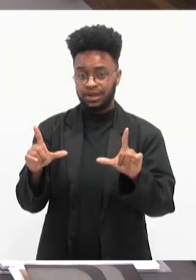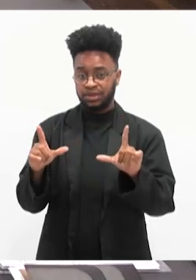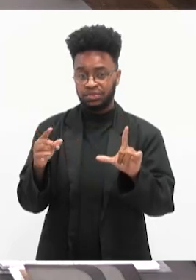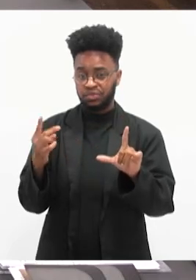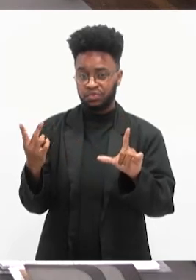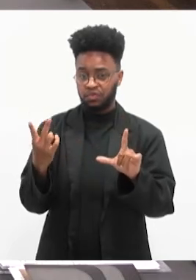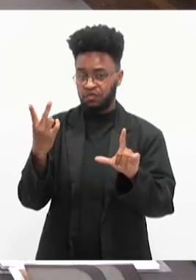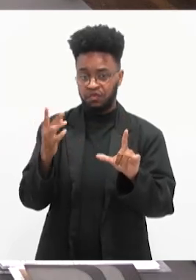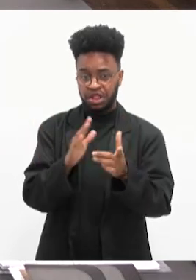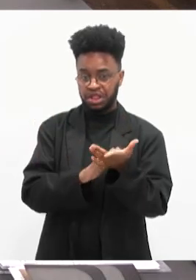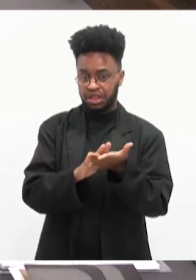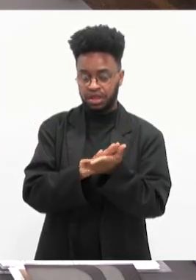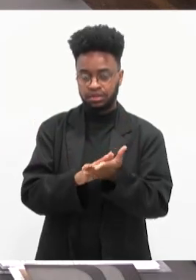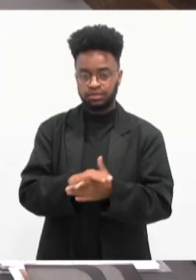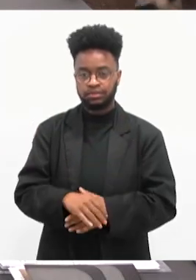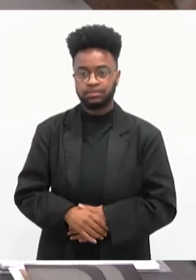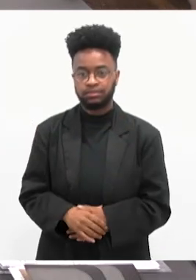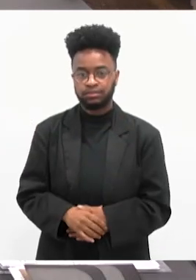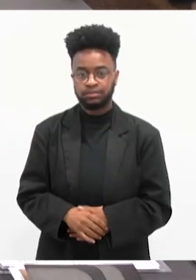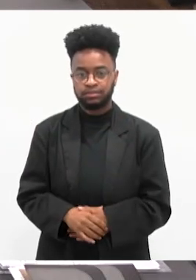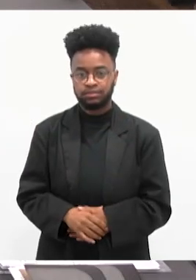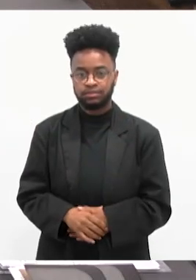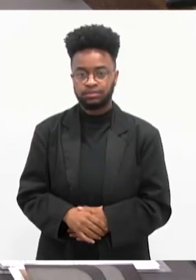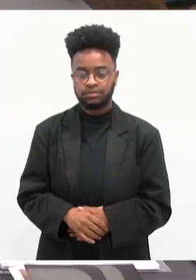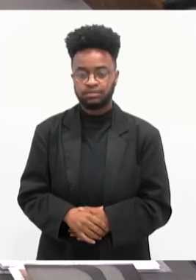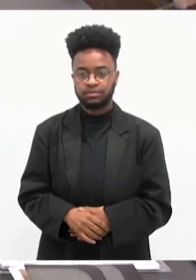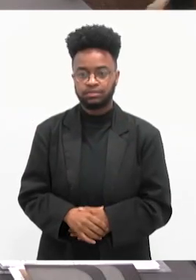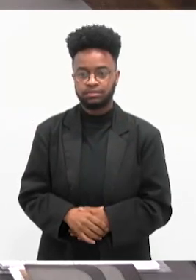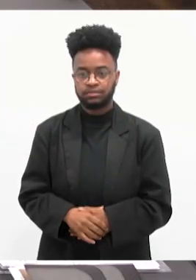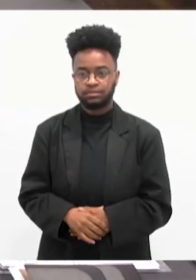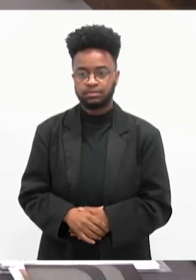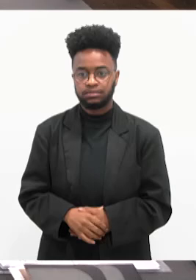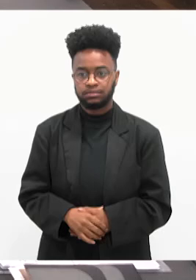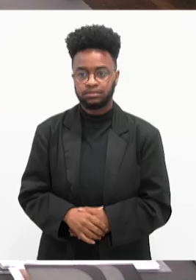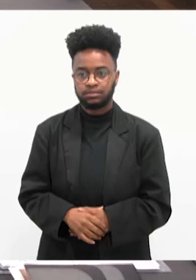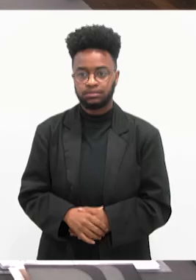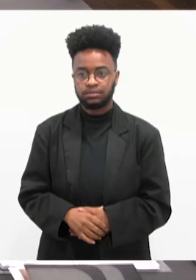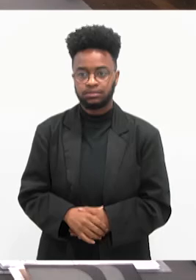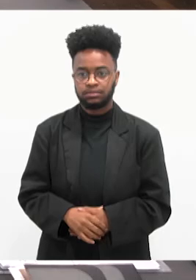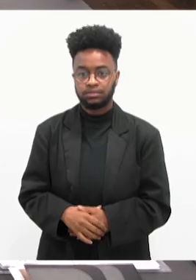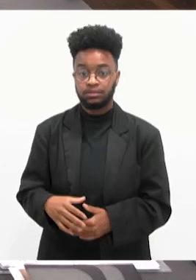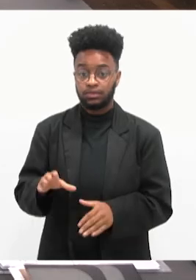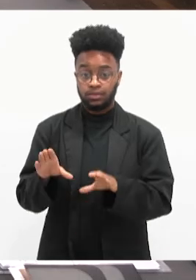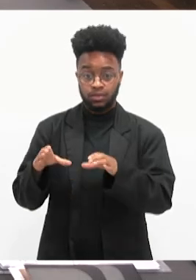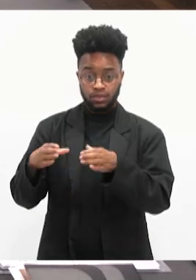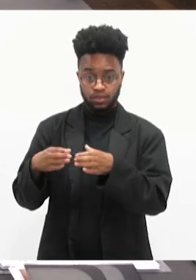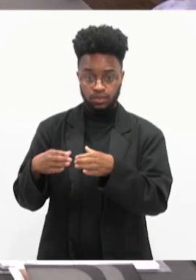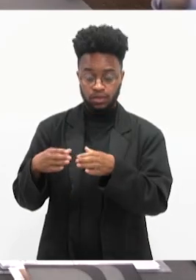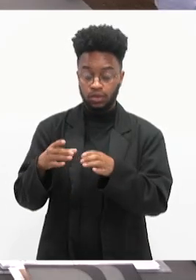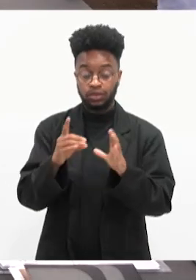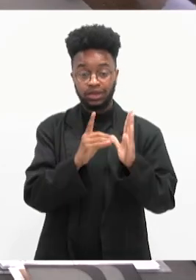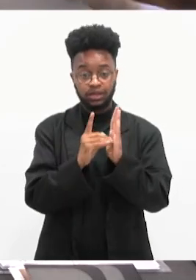valer R$ 1, porque senão eu não. Não, para as não votaria. cooperativas valem. Que beleza que para as voltou, cooperativas, voltou, para o Detran.